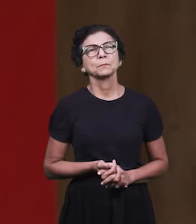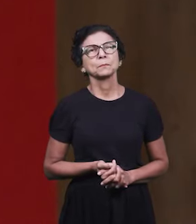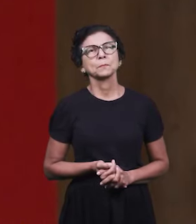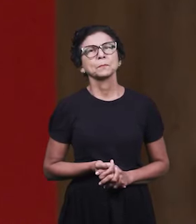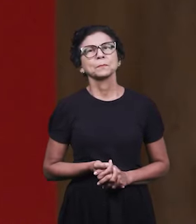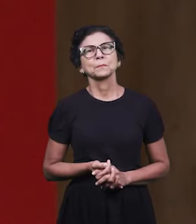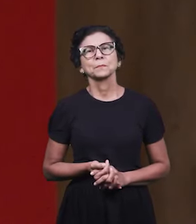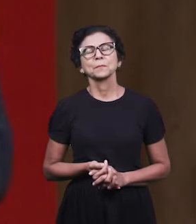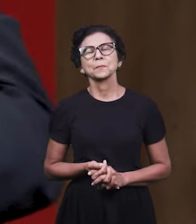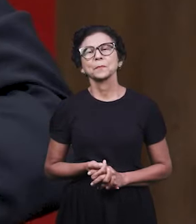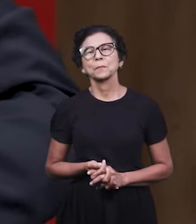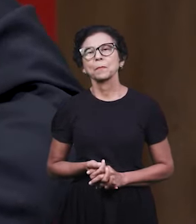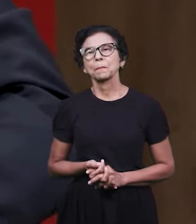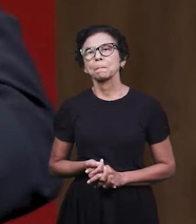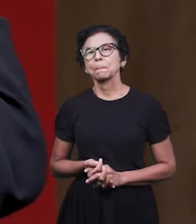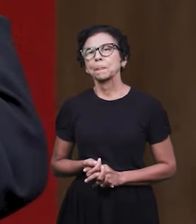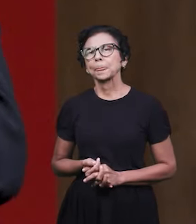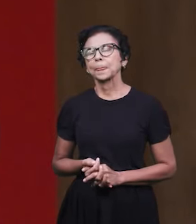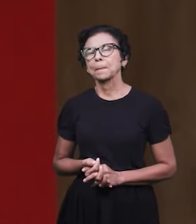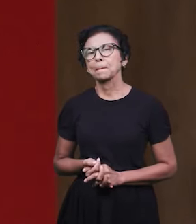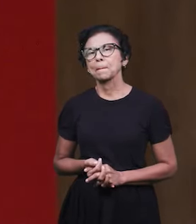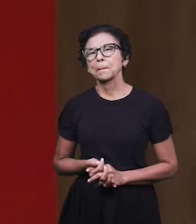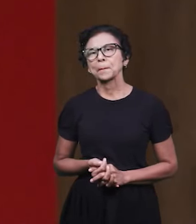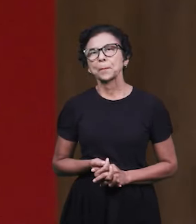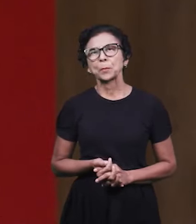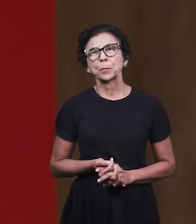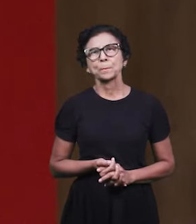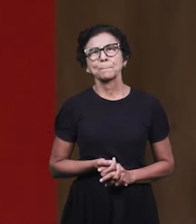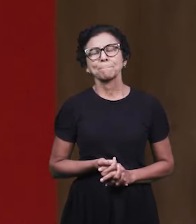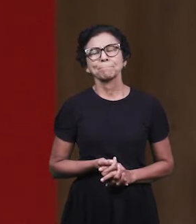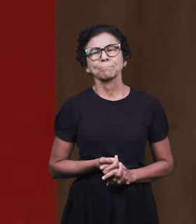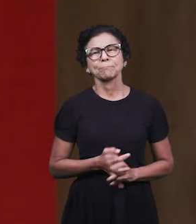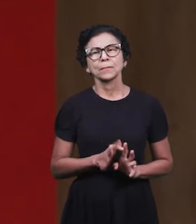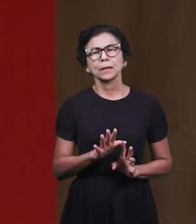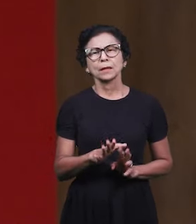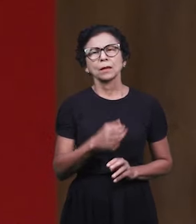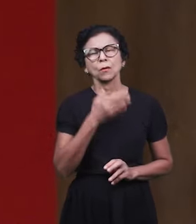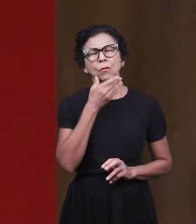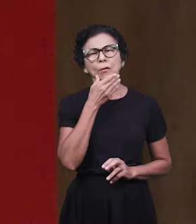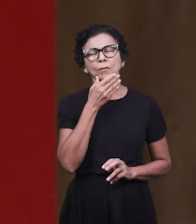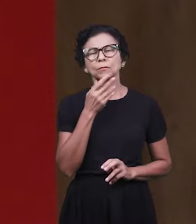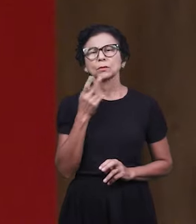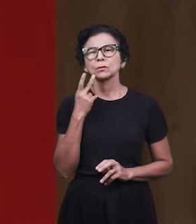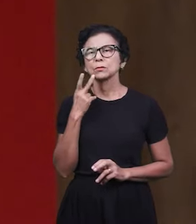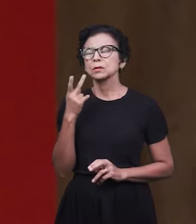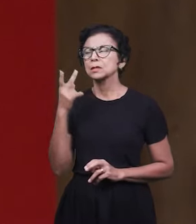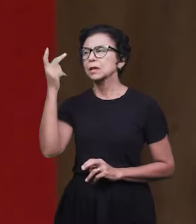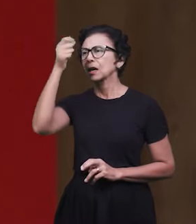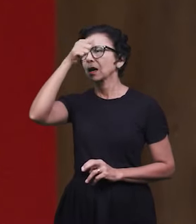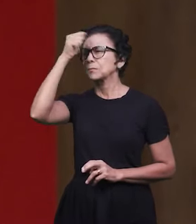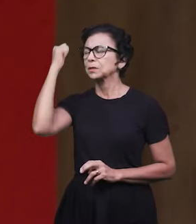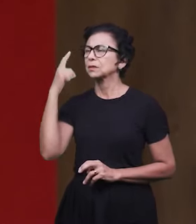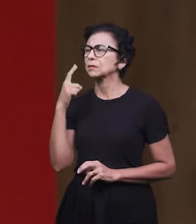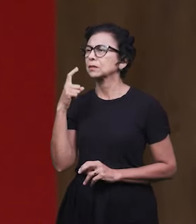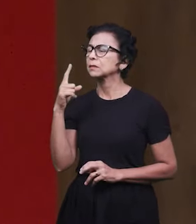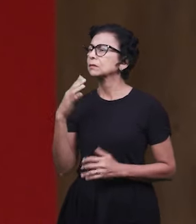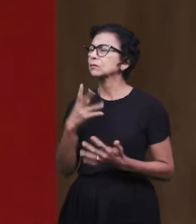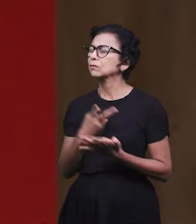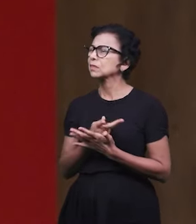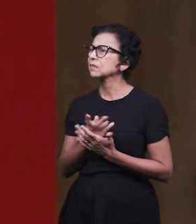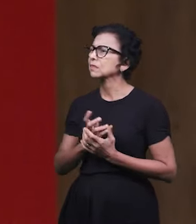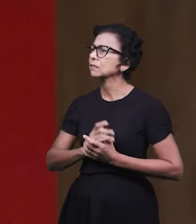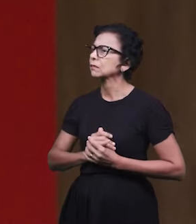estava terminando, ele virou para mim e disse: Amadeu, coisa interessante aconteceu. Eles começaram a